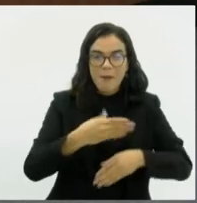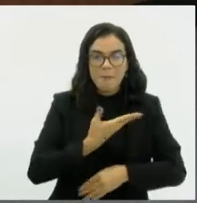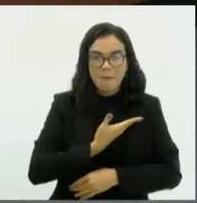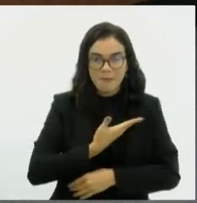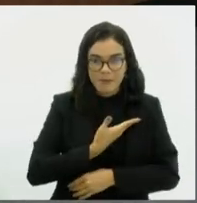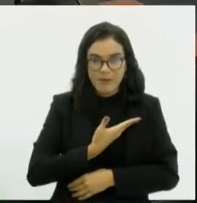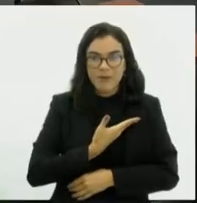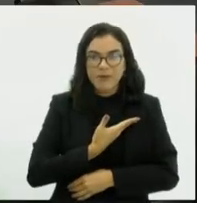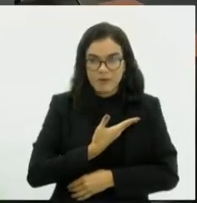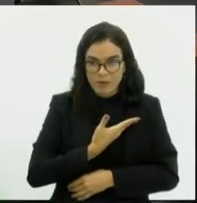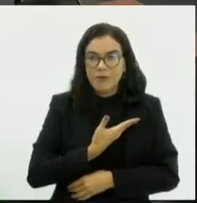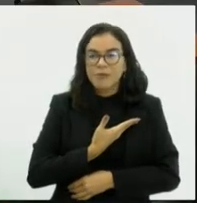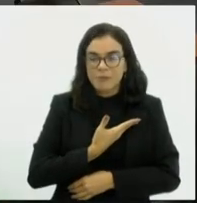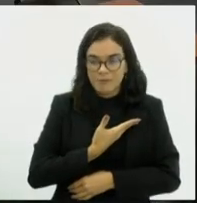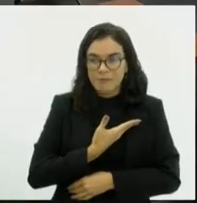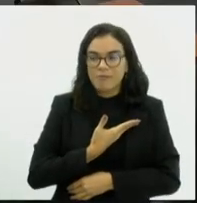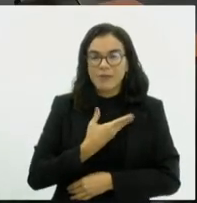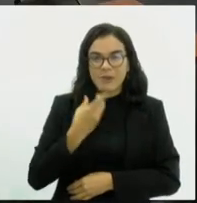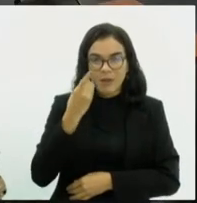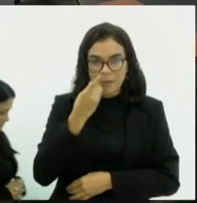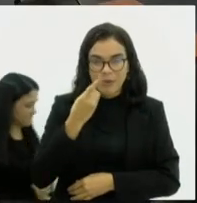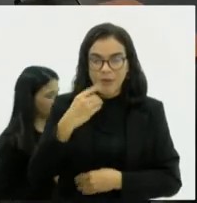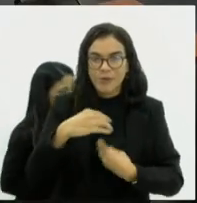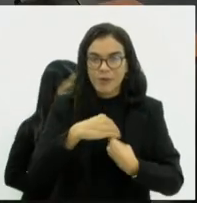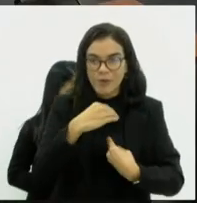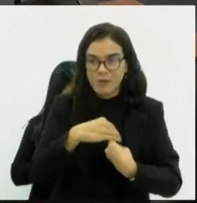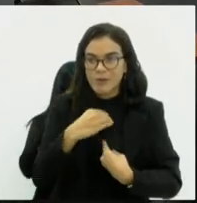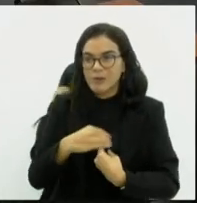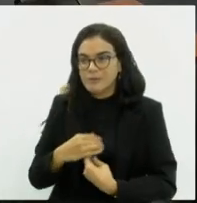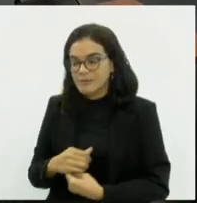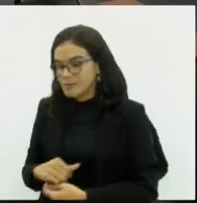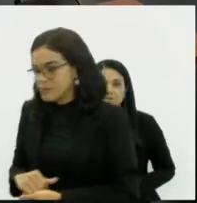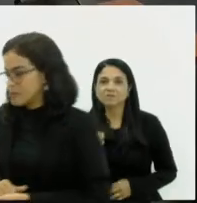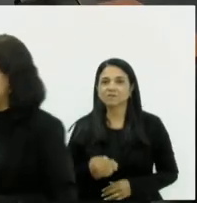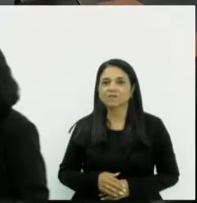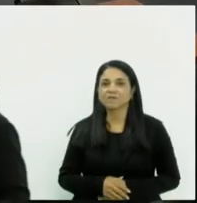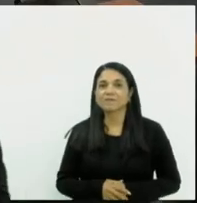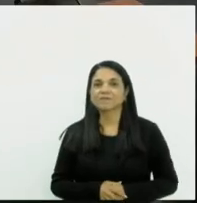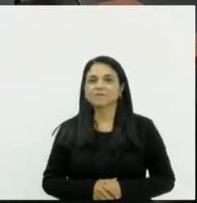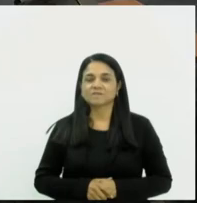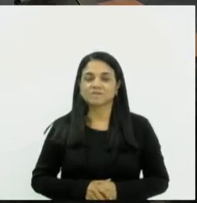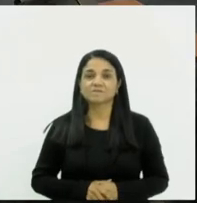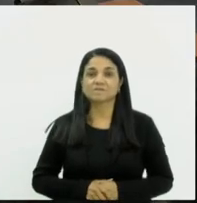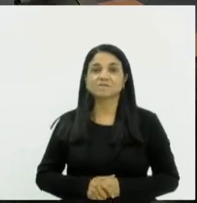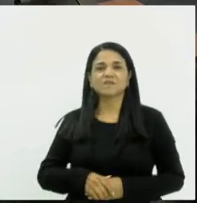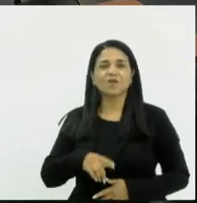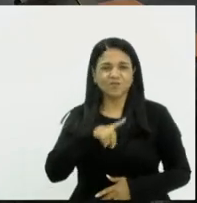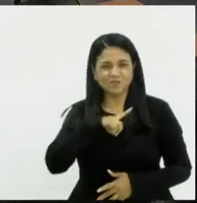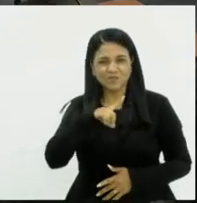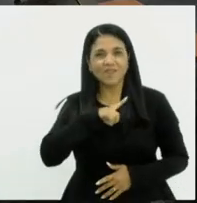que é o nosso sempre deputado e conselheiro, Domingos Brazão. que eu tenho...